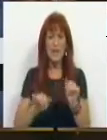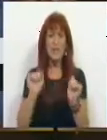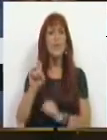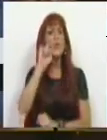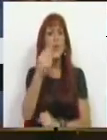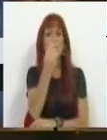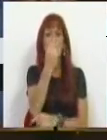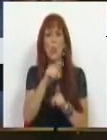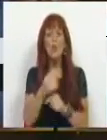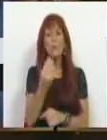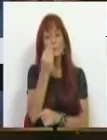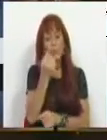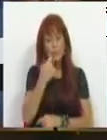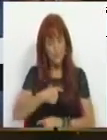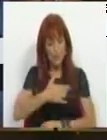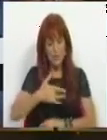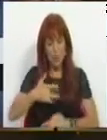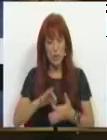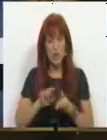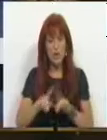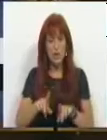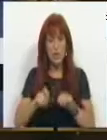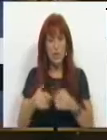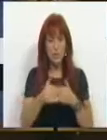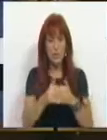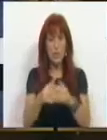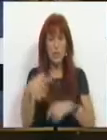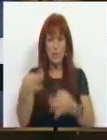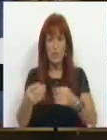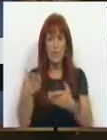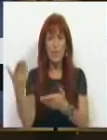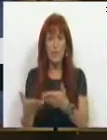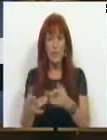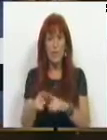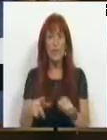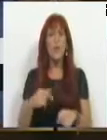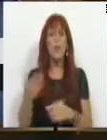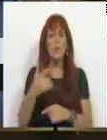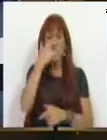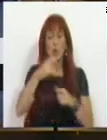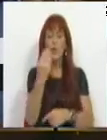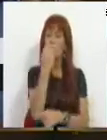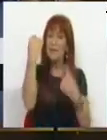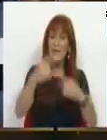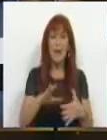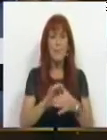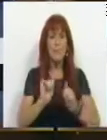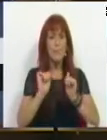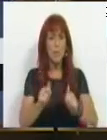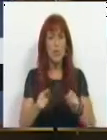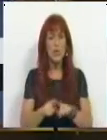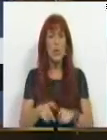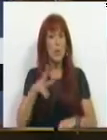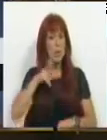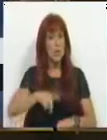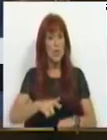segurança alimentar e nutricional que transponha para o ordenamento jurídico nacional o direito humano à alimentação adequada, a